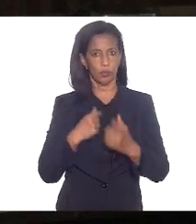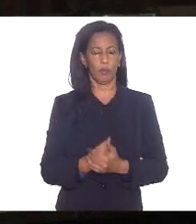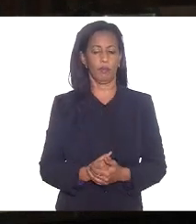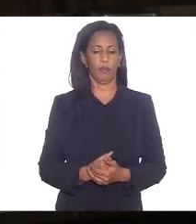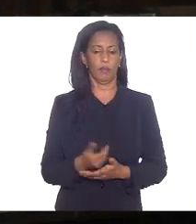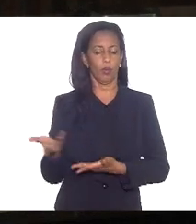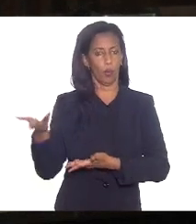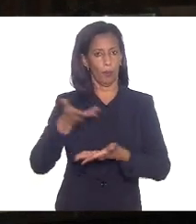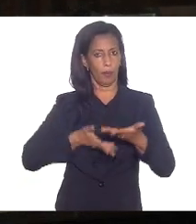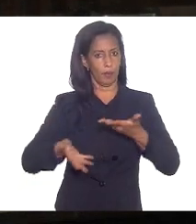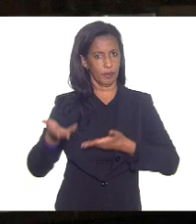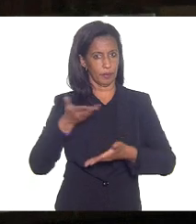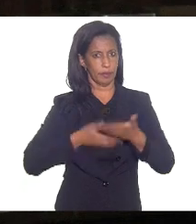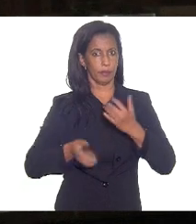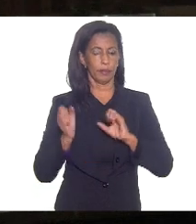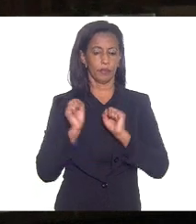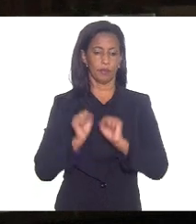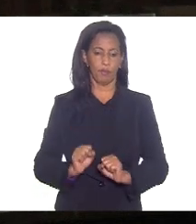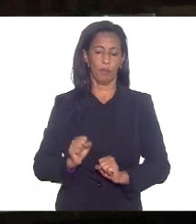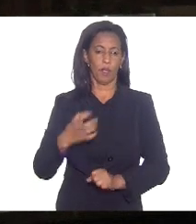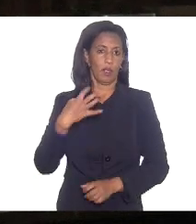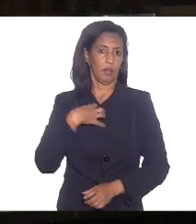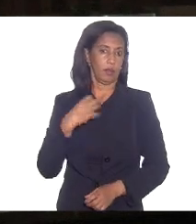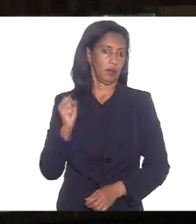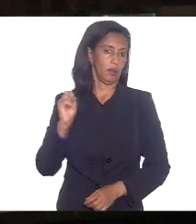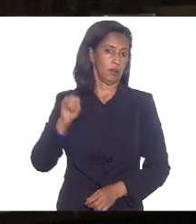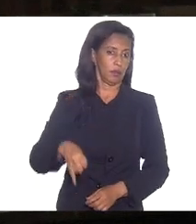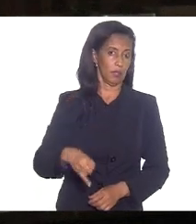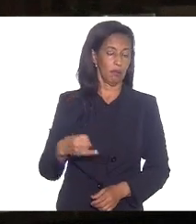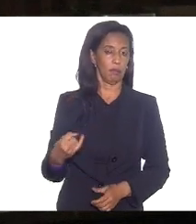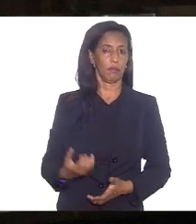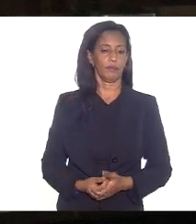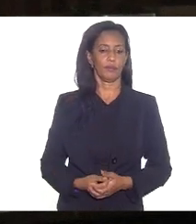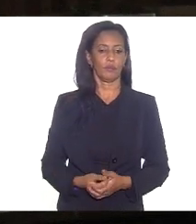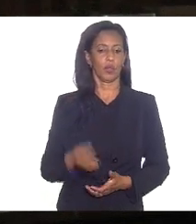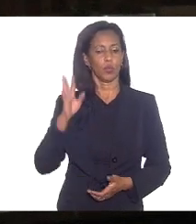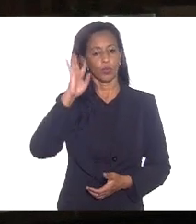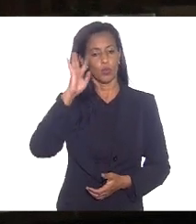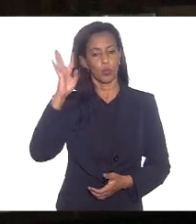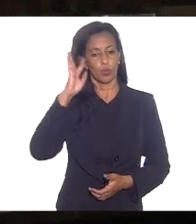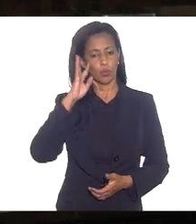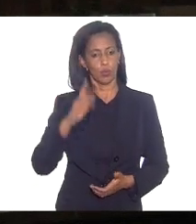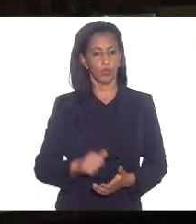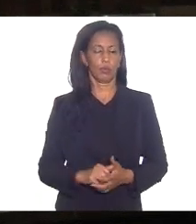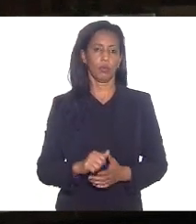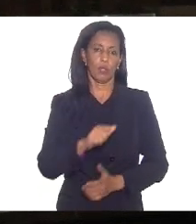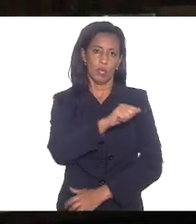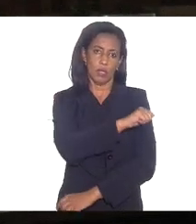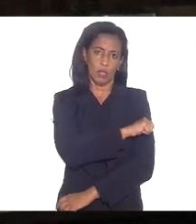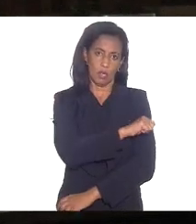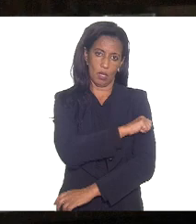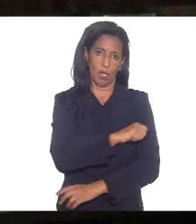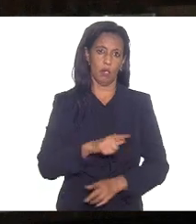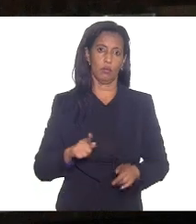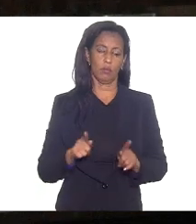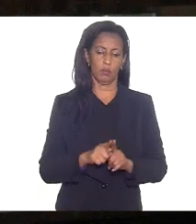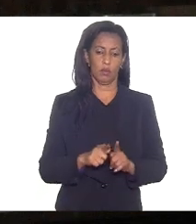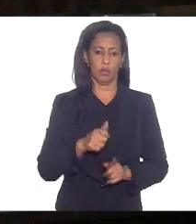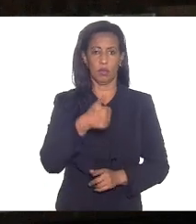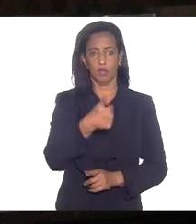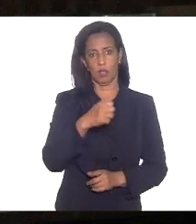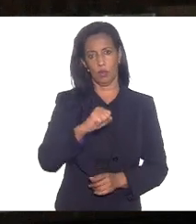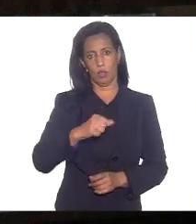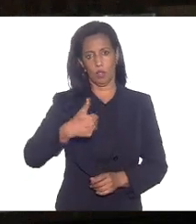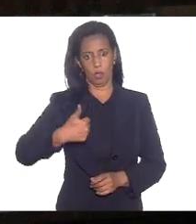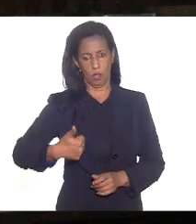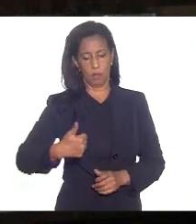com parceria, poderemos sim realizar o sonho desses alunos da questão do